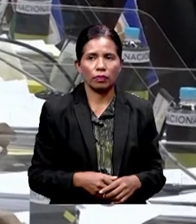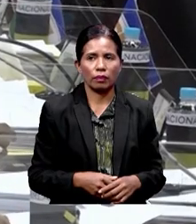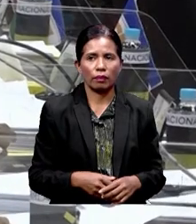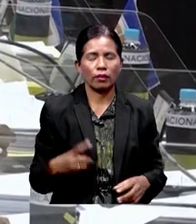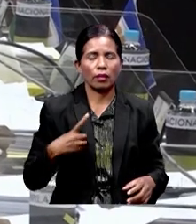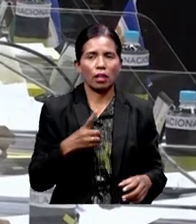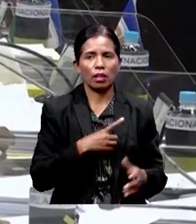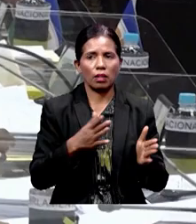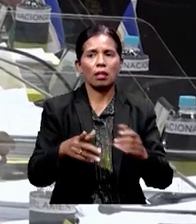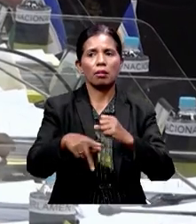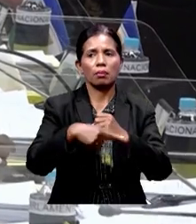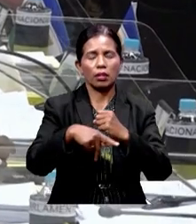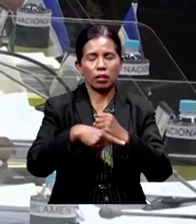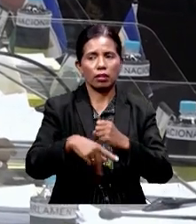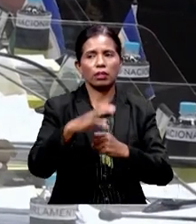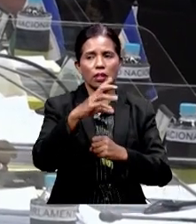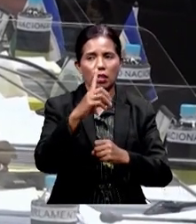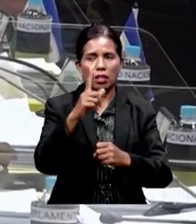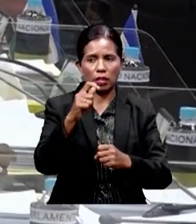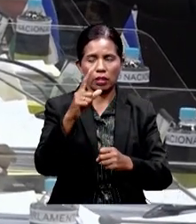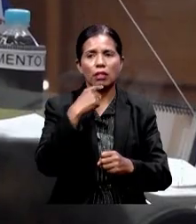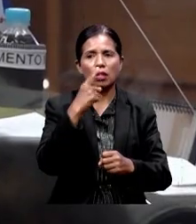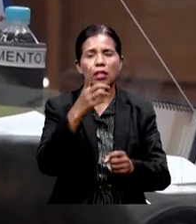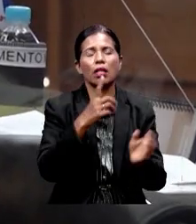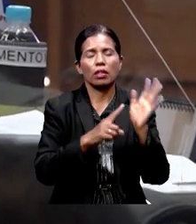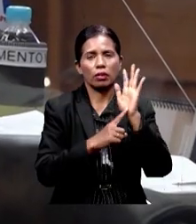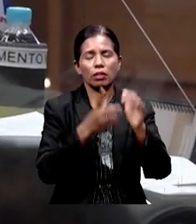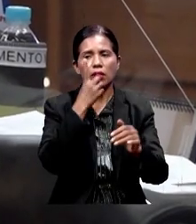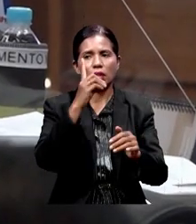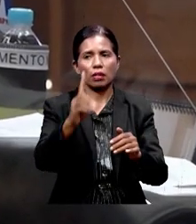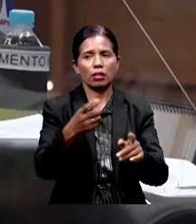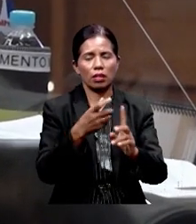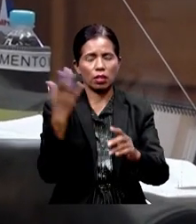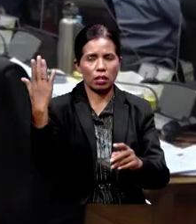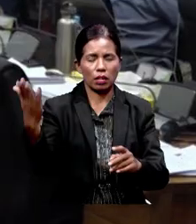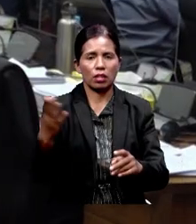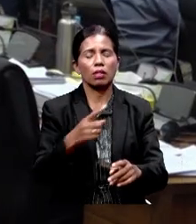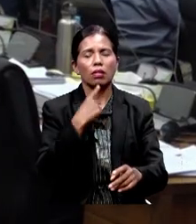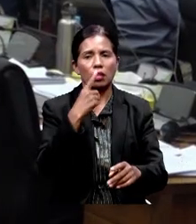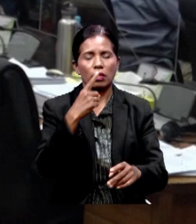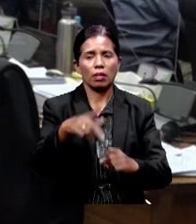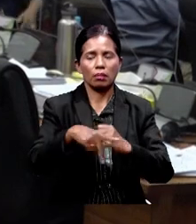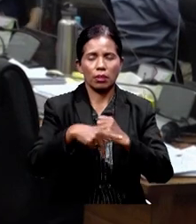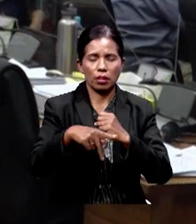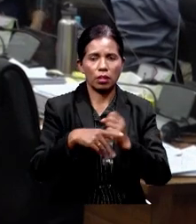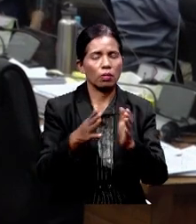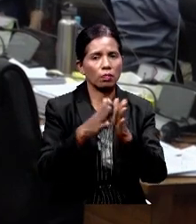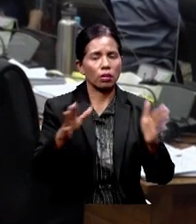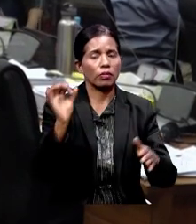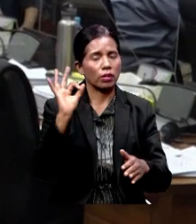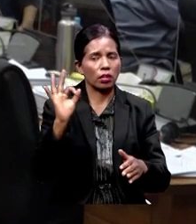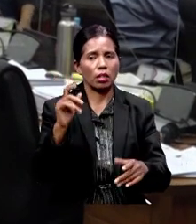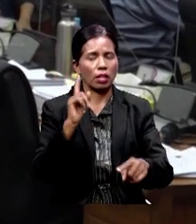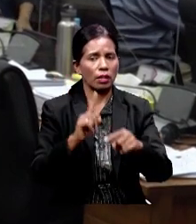Deputado bancada CNRT Romeo Moses satu deklarasaun ne lihusinya intervensaun ia plenaria holi solicita bancada oposisaun freteling atu